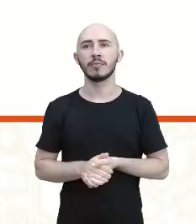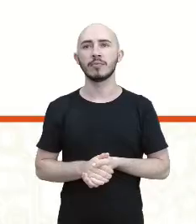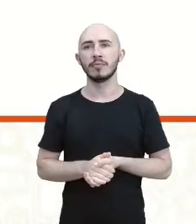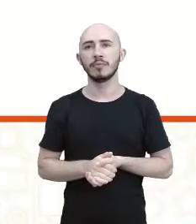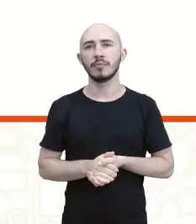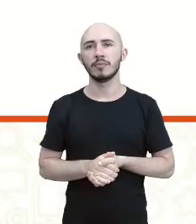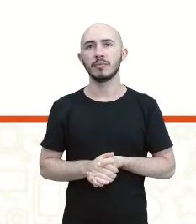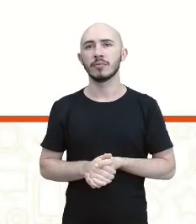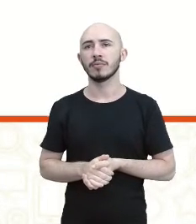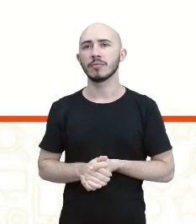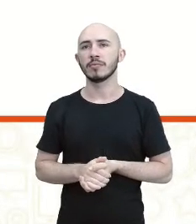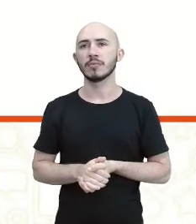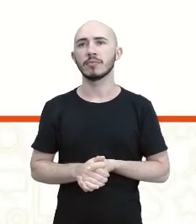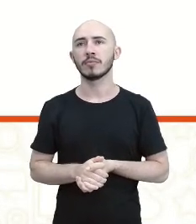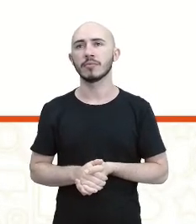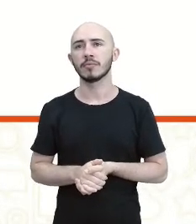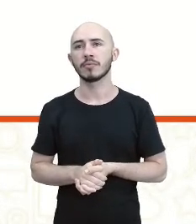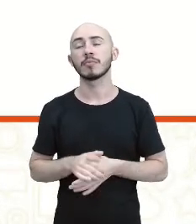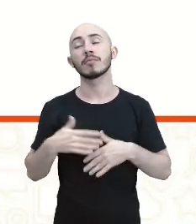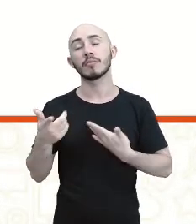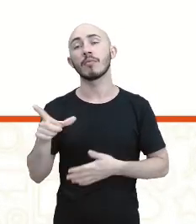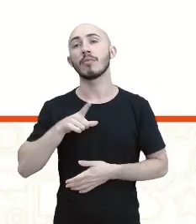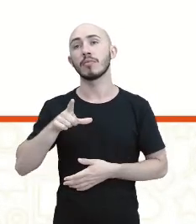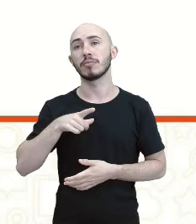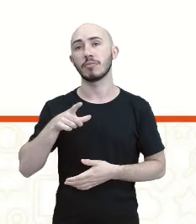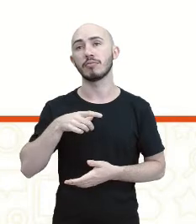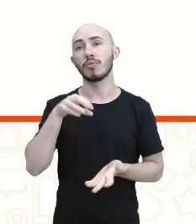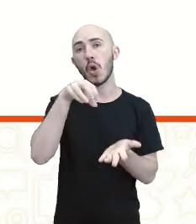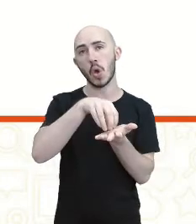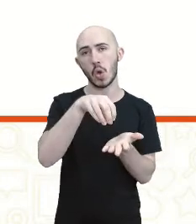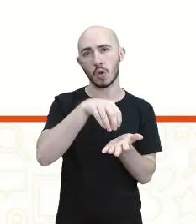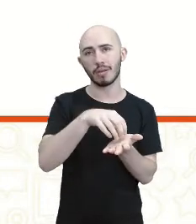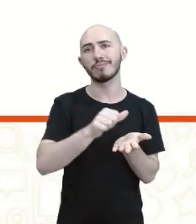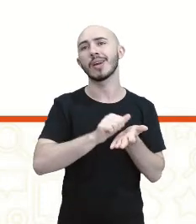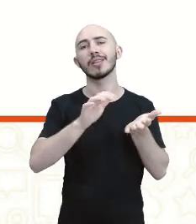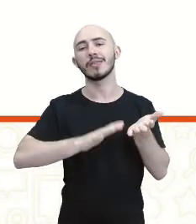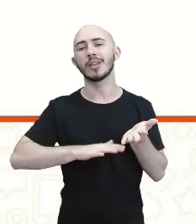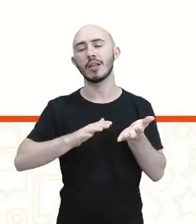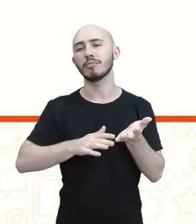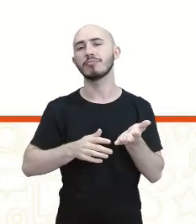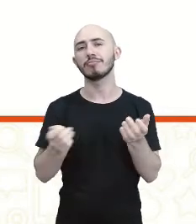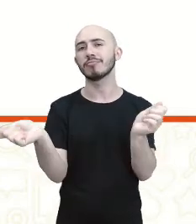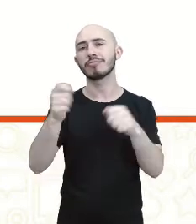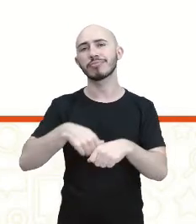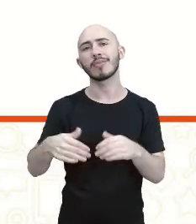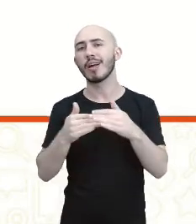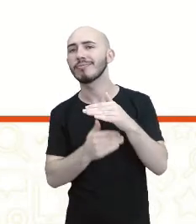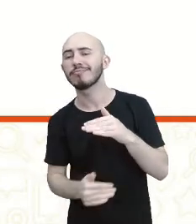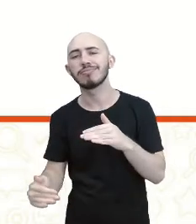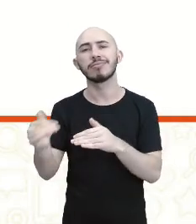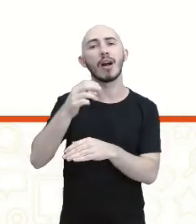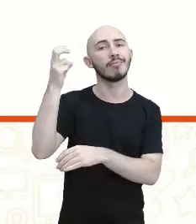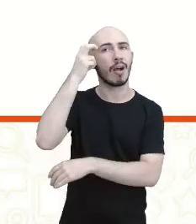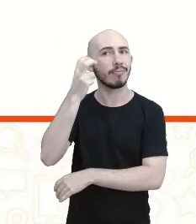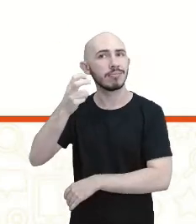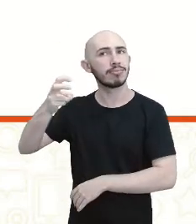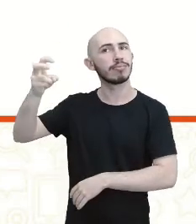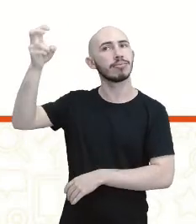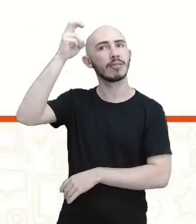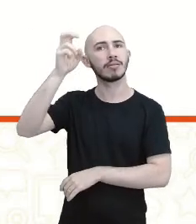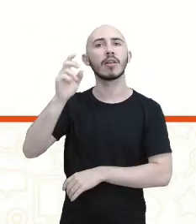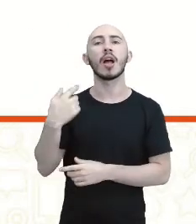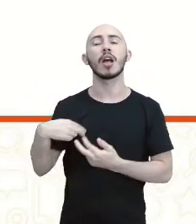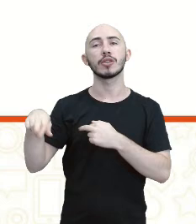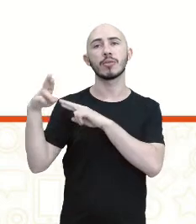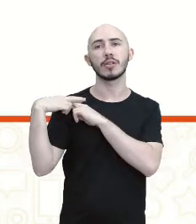Bom, existe o núcleo de atividades de altas habilidades e superdotação. Ele é